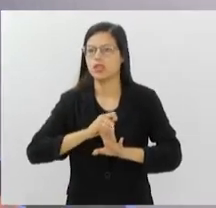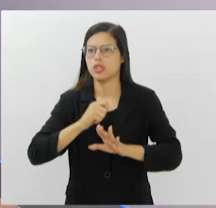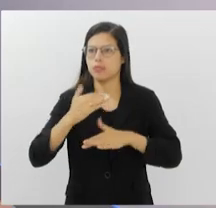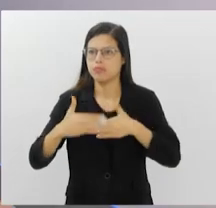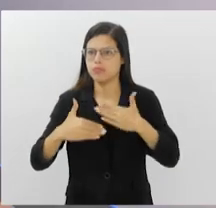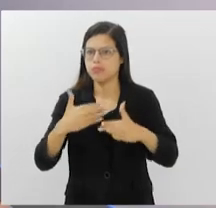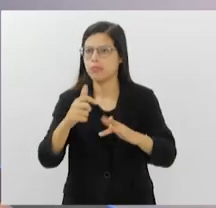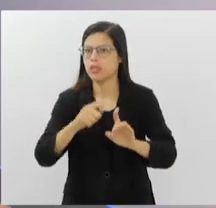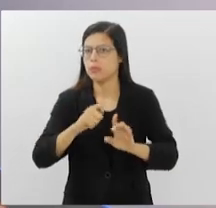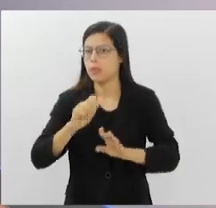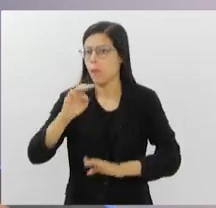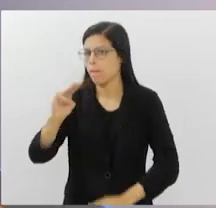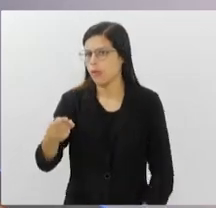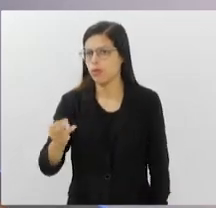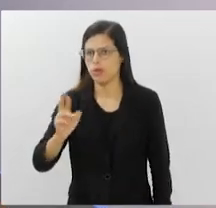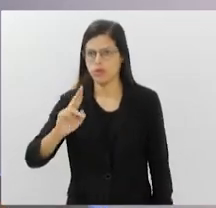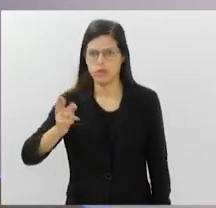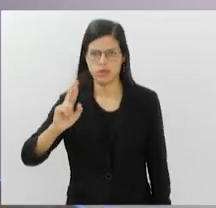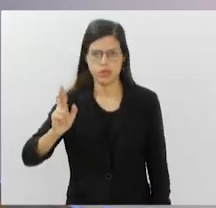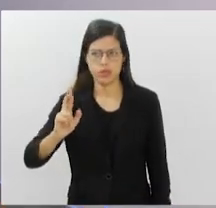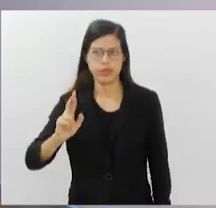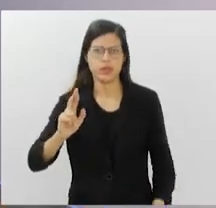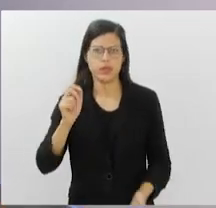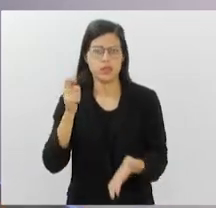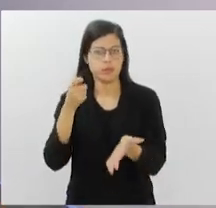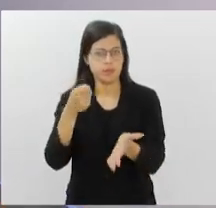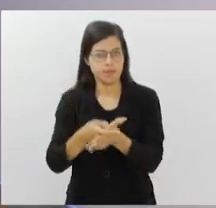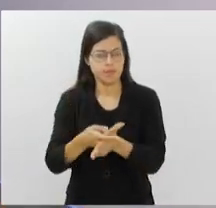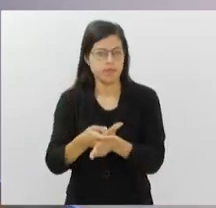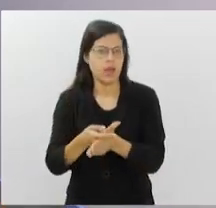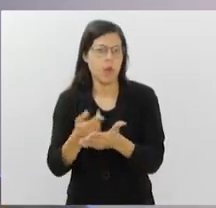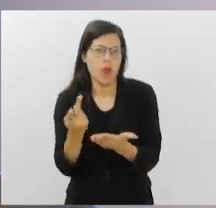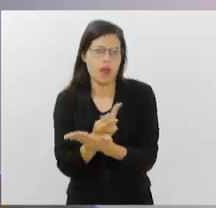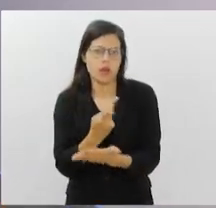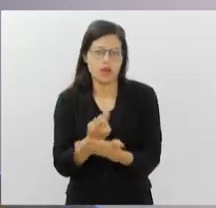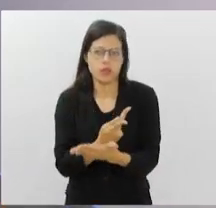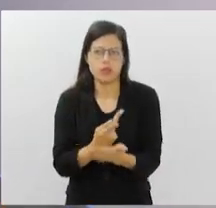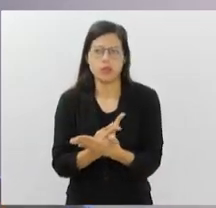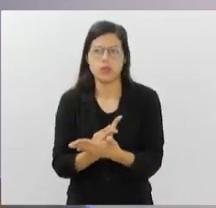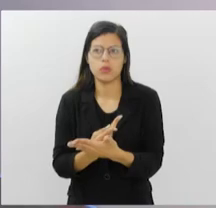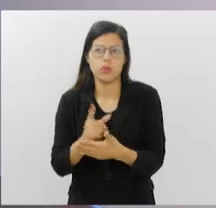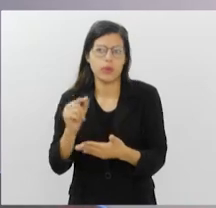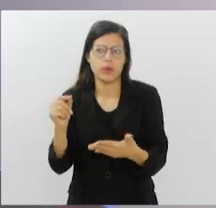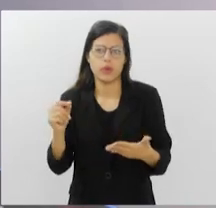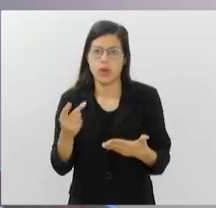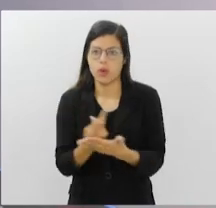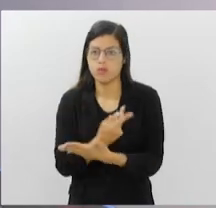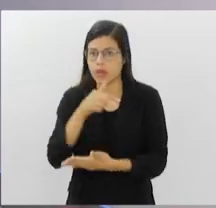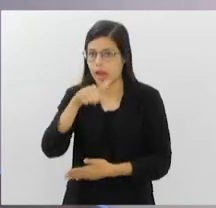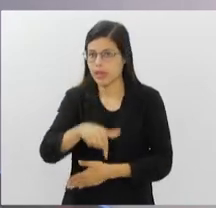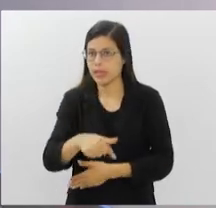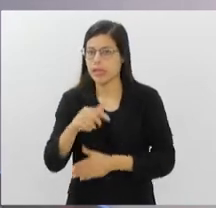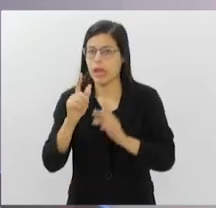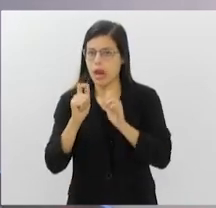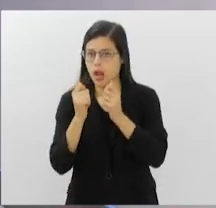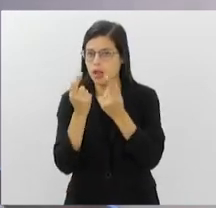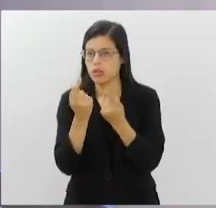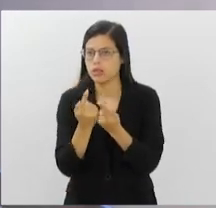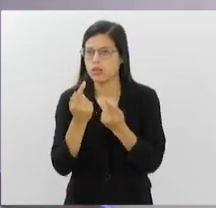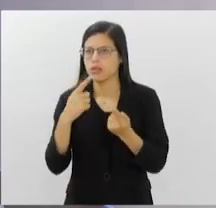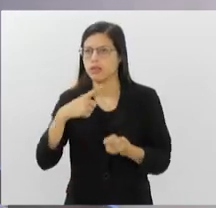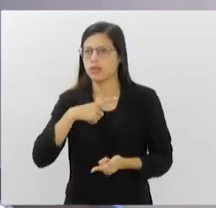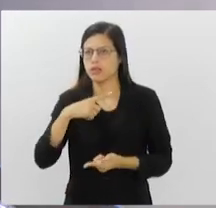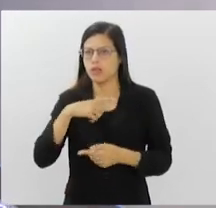mês, são milhões de reais pagos indevidamente. Então, o que, que ocorre? Aqui a Casa, a Alerj, já tem